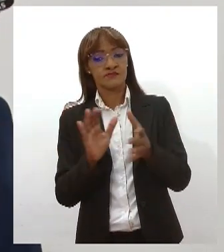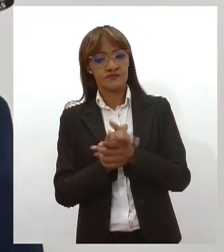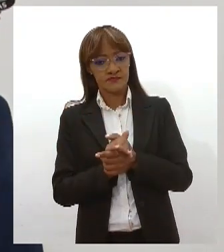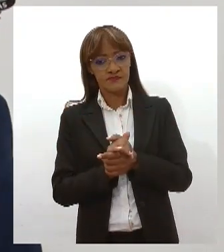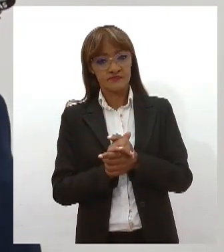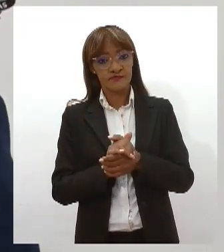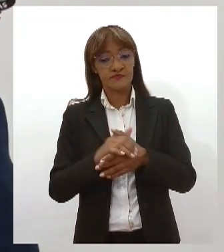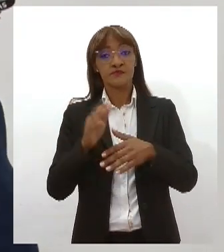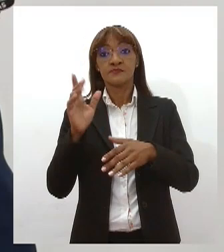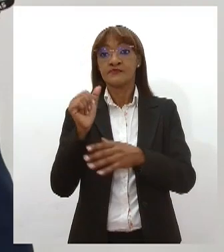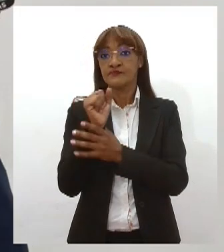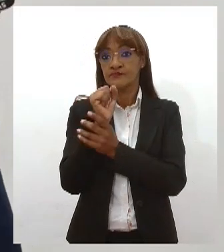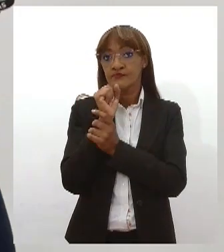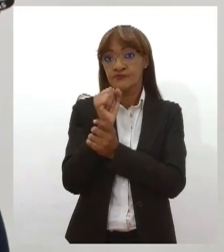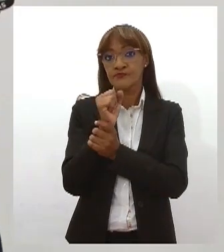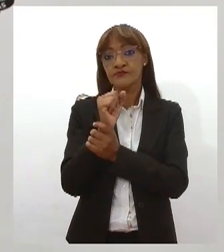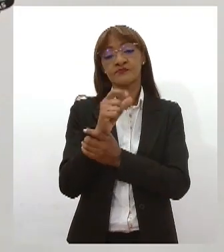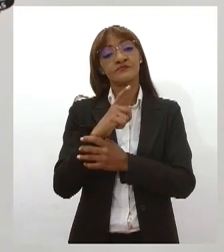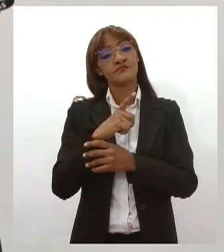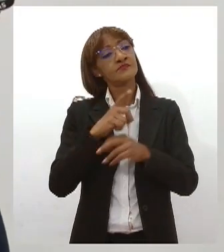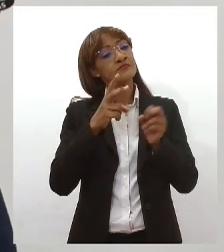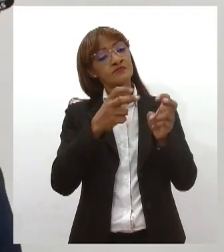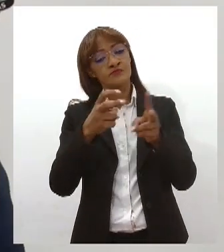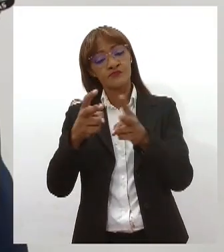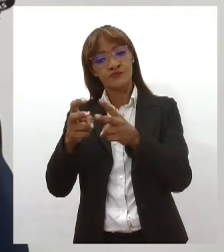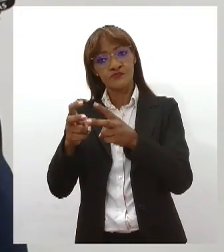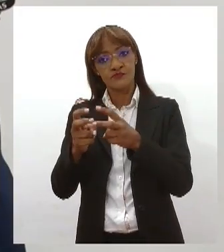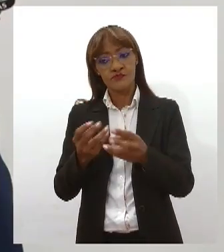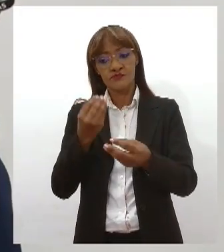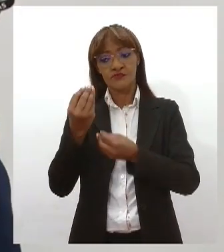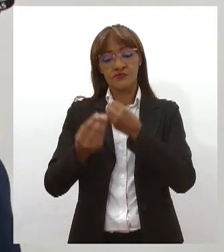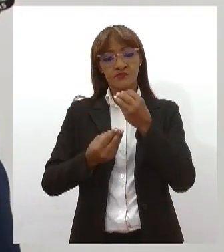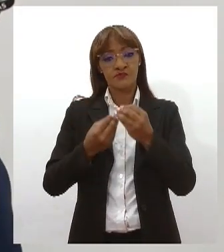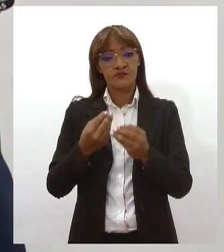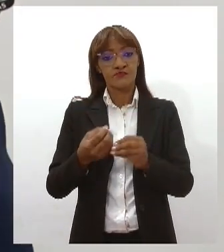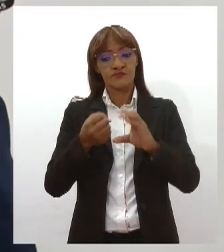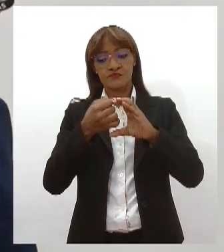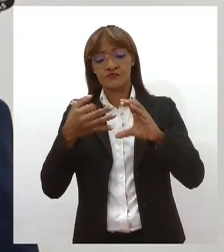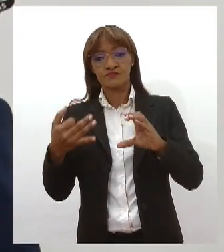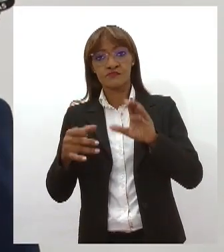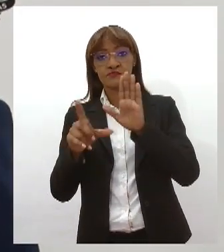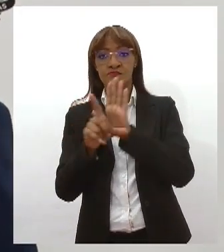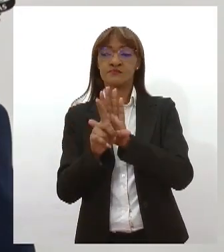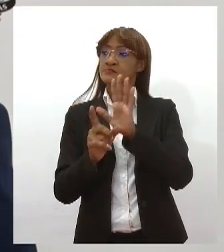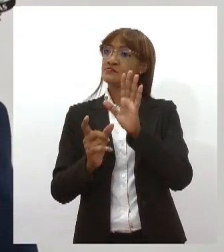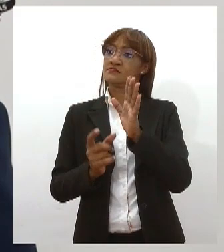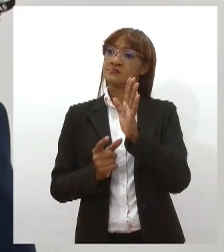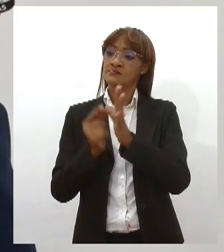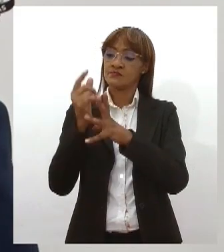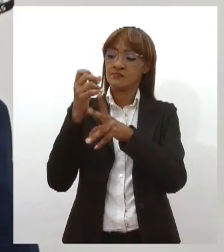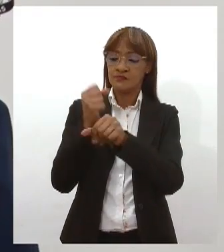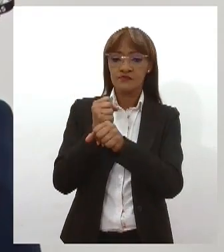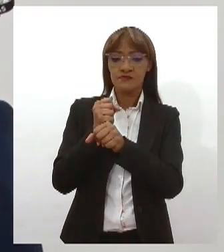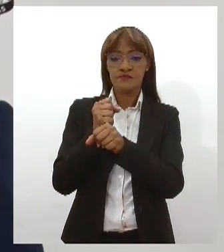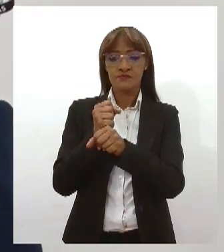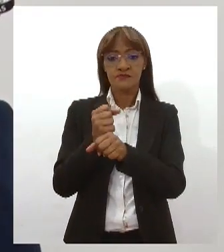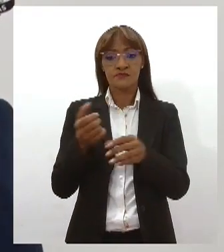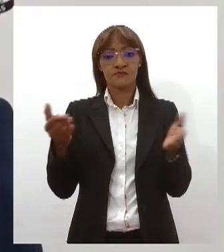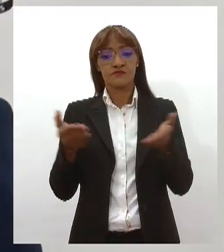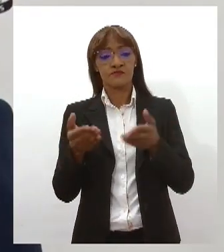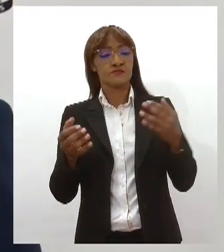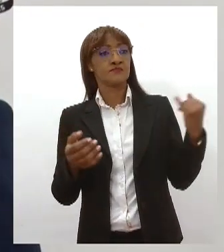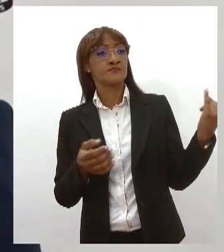ela observa os critérios estabelecidos na Lei de Diretrizes Orçamentárias. E nesse momento é de fundamental